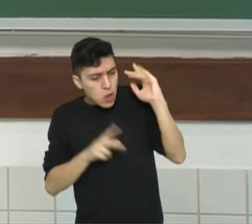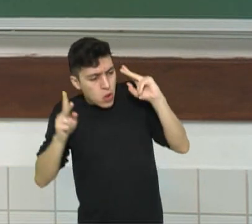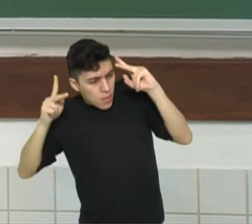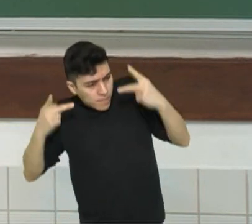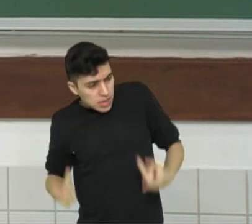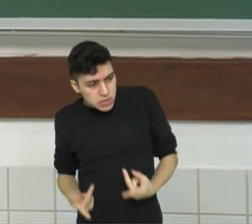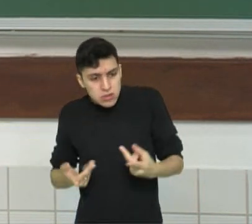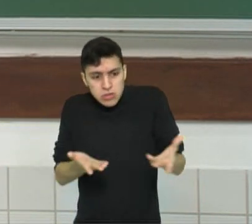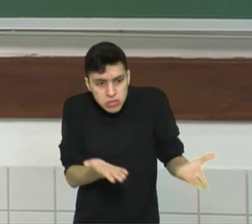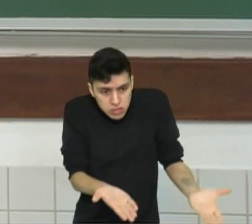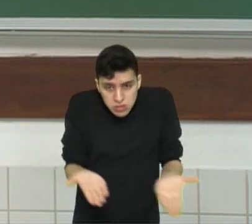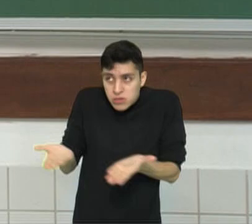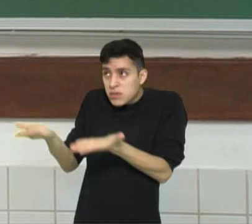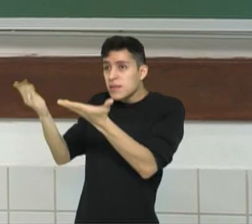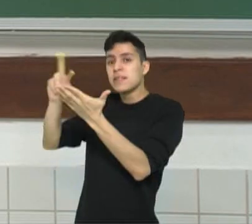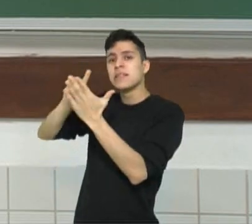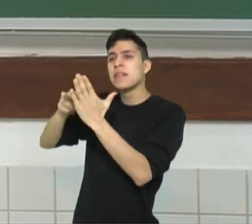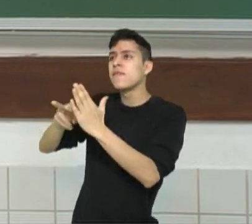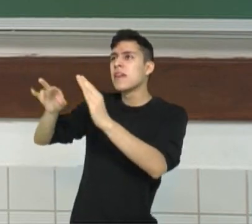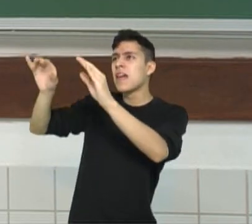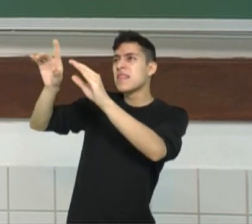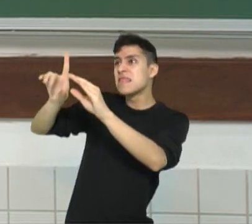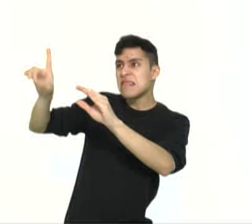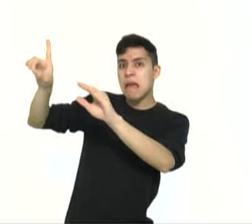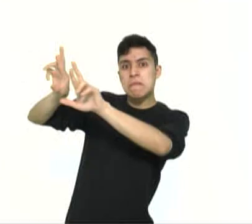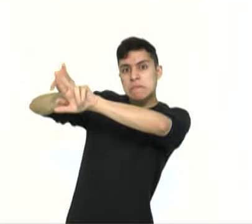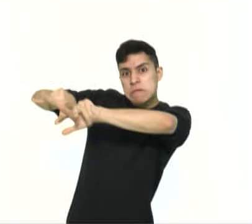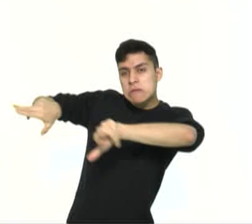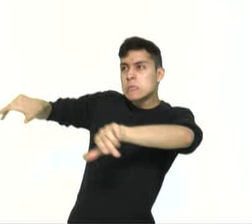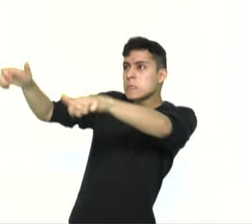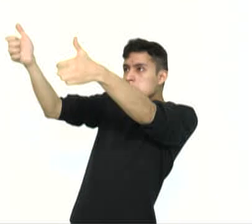conseguiam bênçãos de seus deuses.